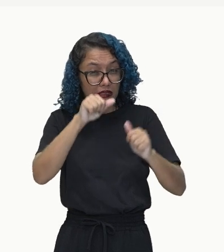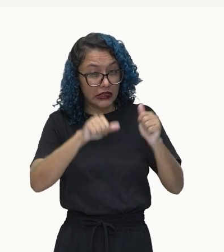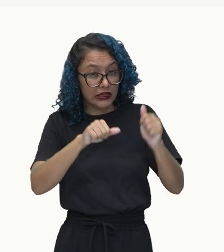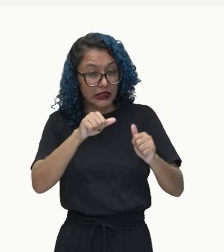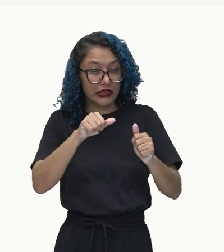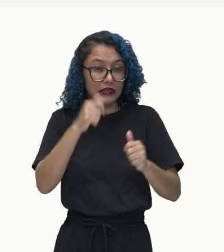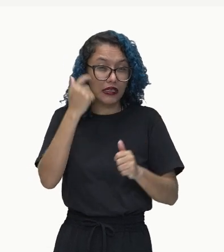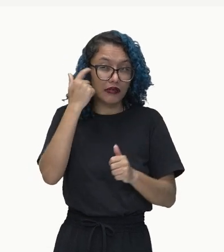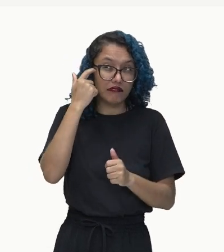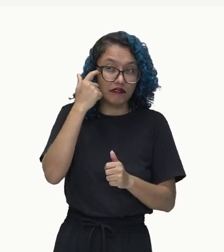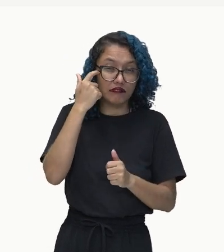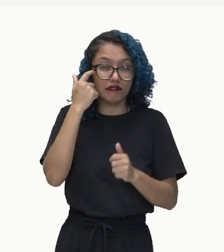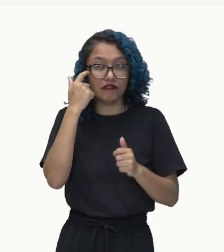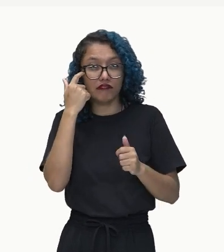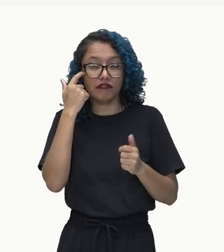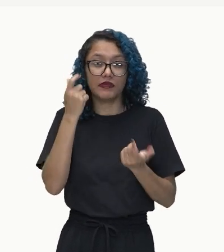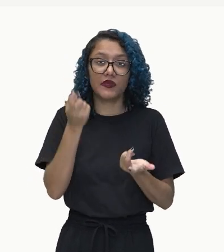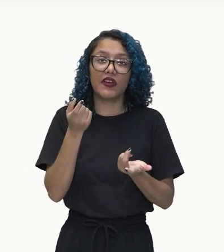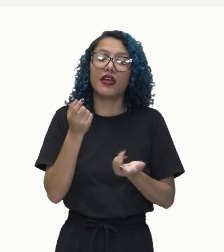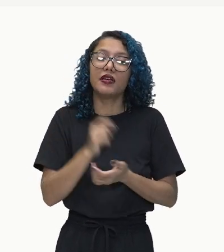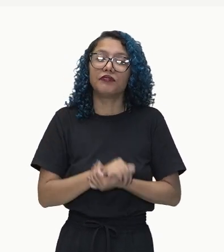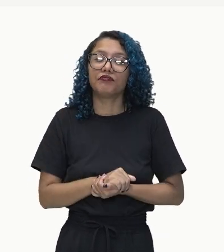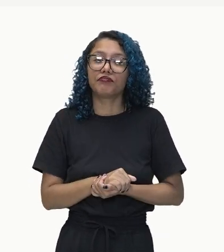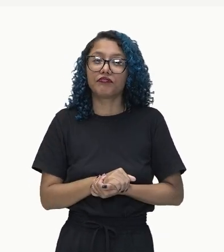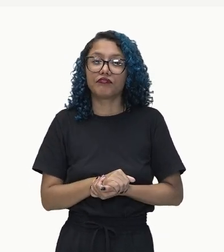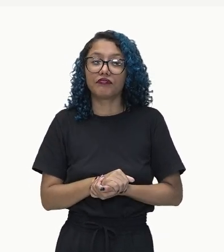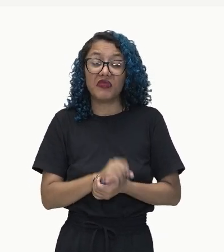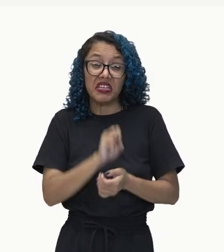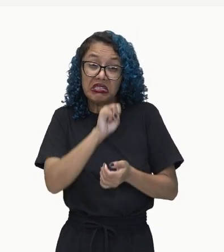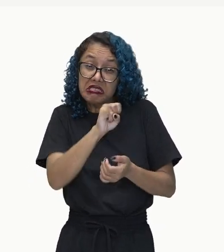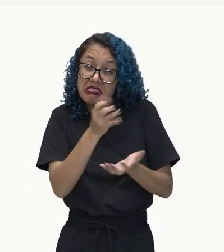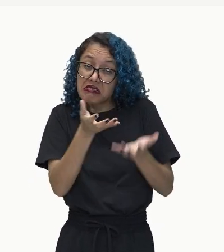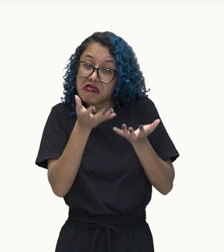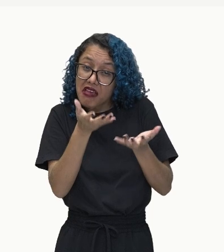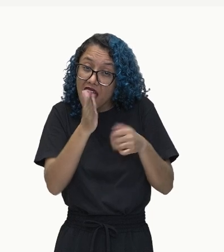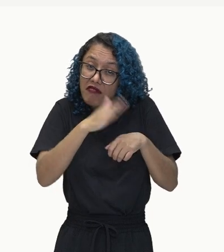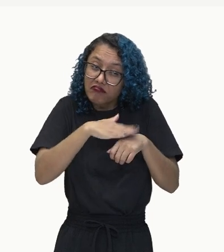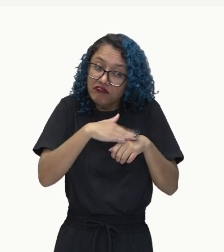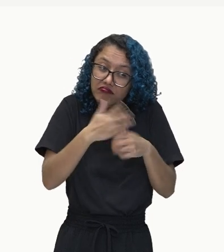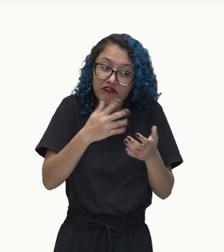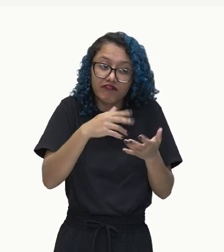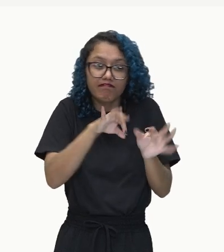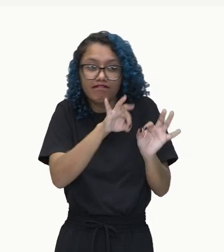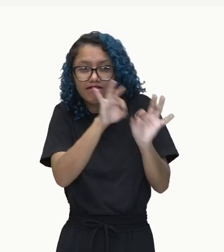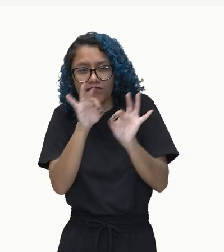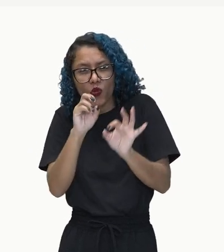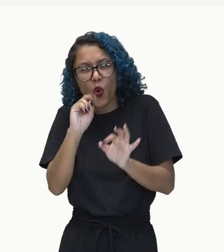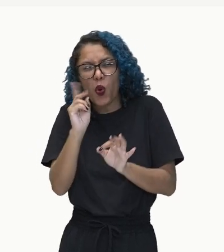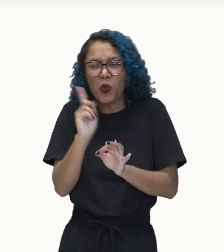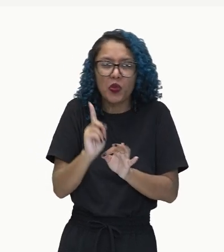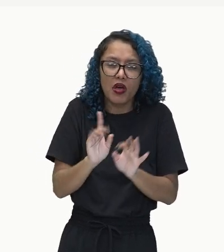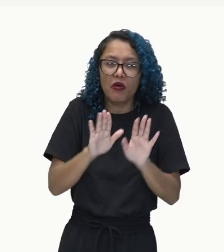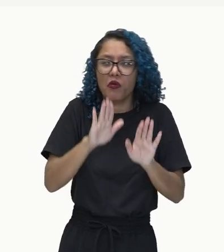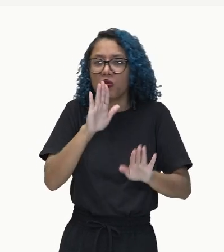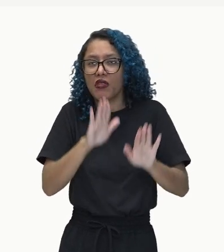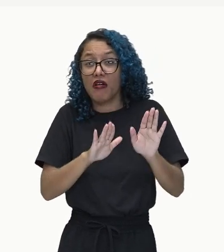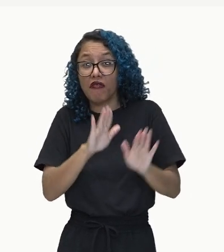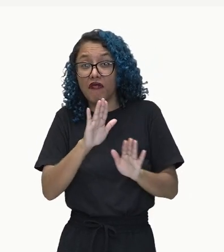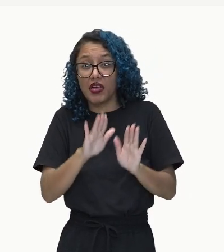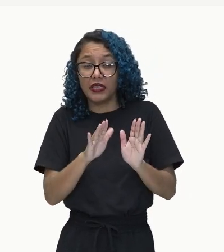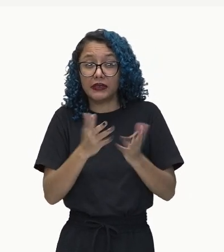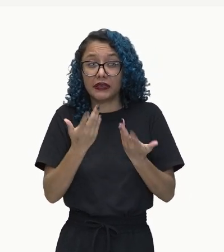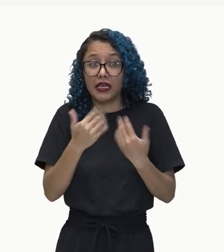seguindo aquelas informações, querendo assistir ou não, né? Às vezes, o resenhista ele pode não gostar do